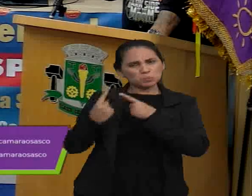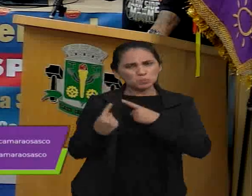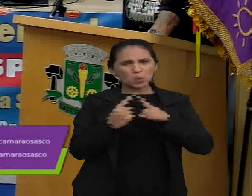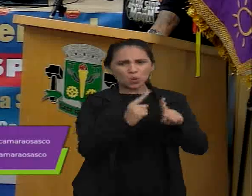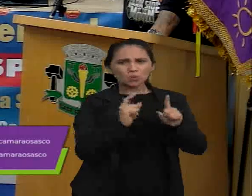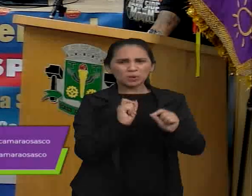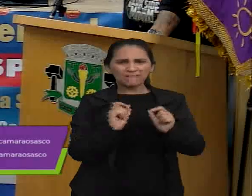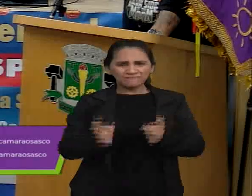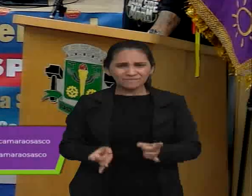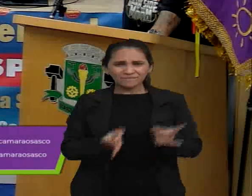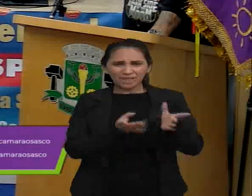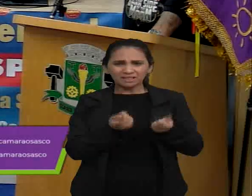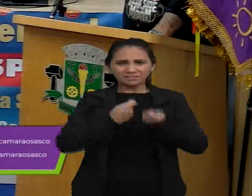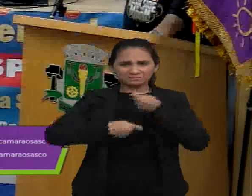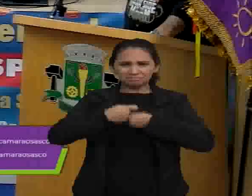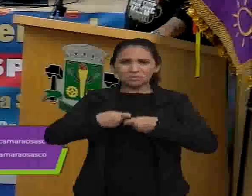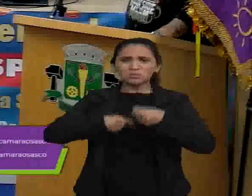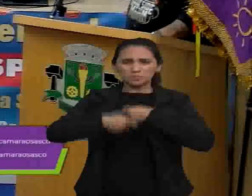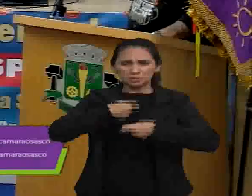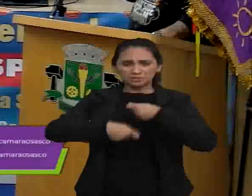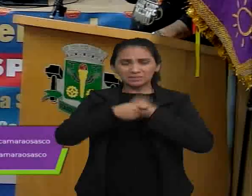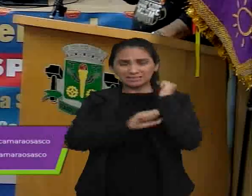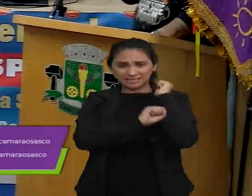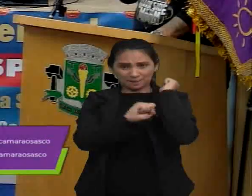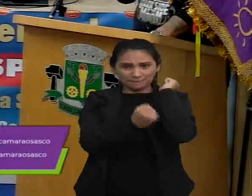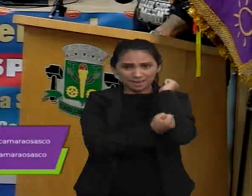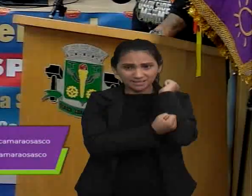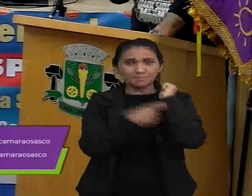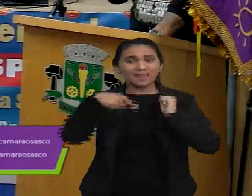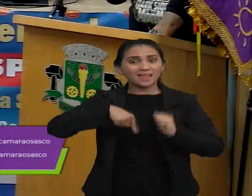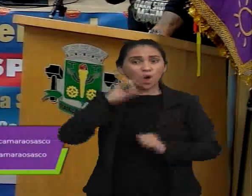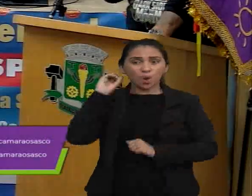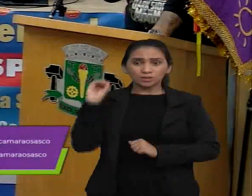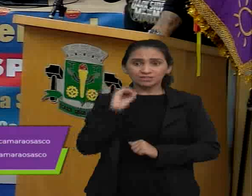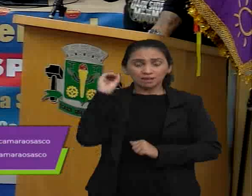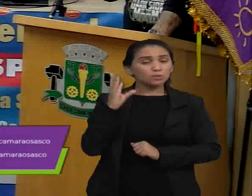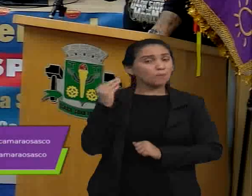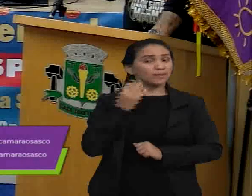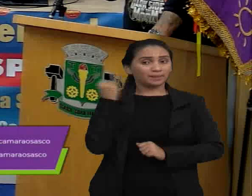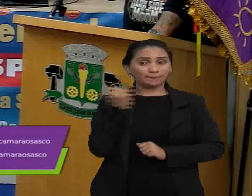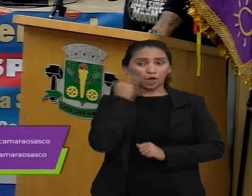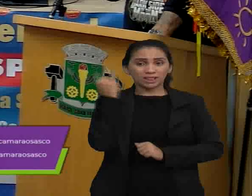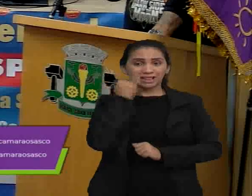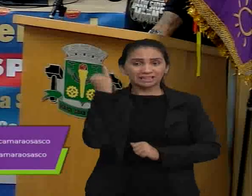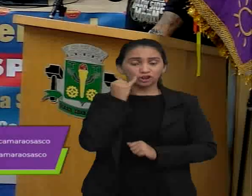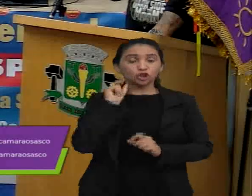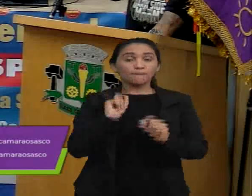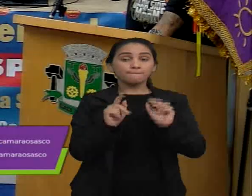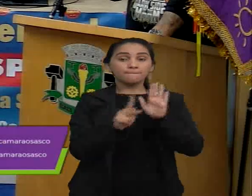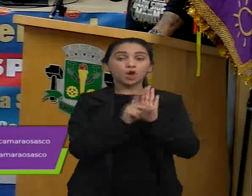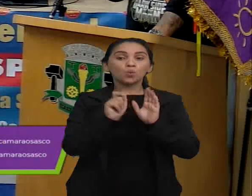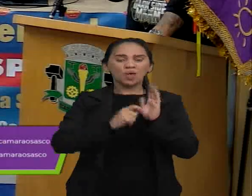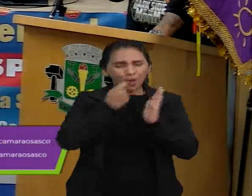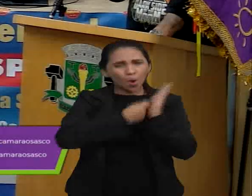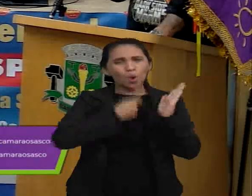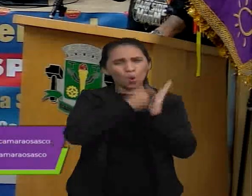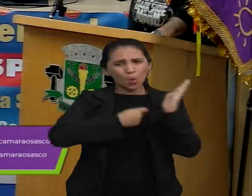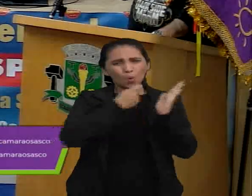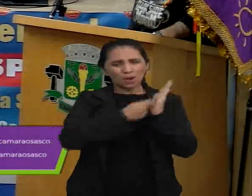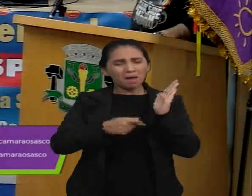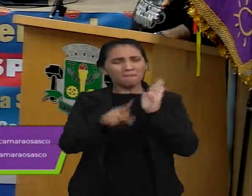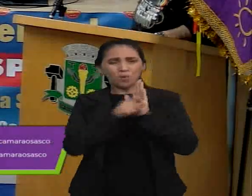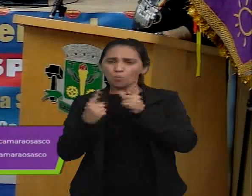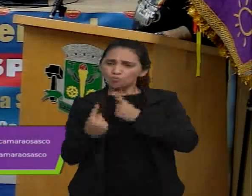Privatização da Sabéspa, aqui na cidade de Osasco, que é uma cidade muito importante e estratégica para nós nessa luta contra a